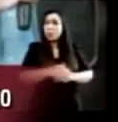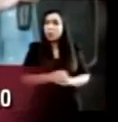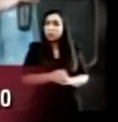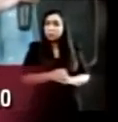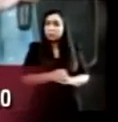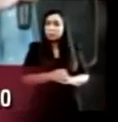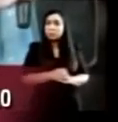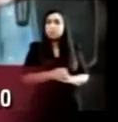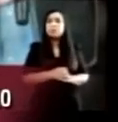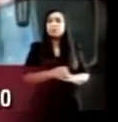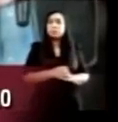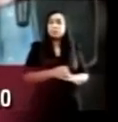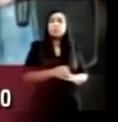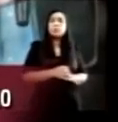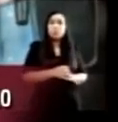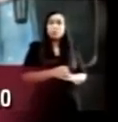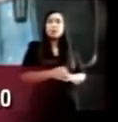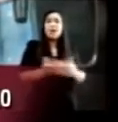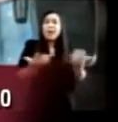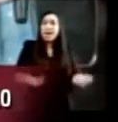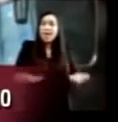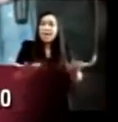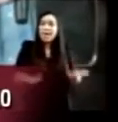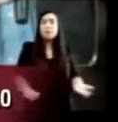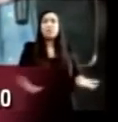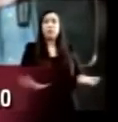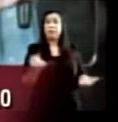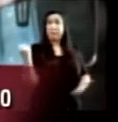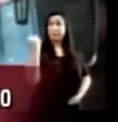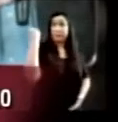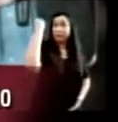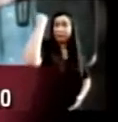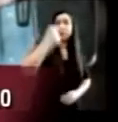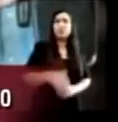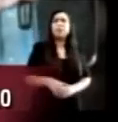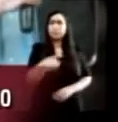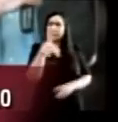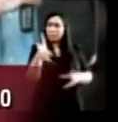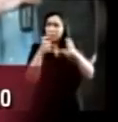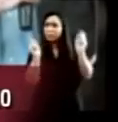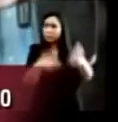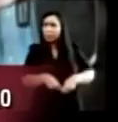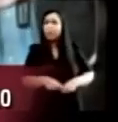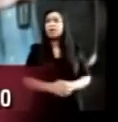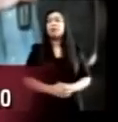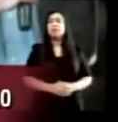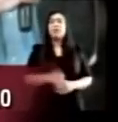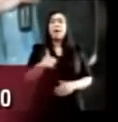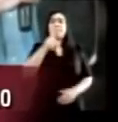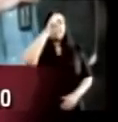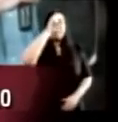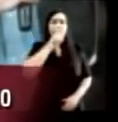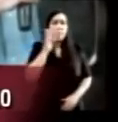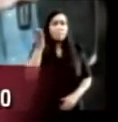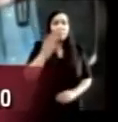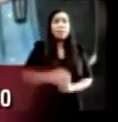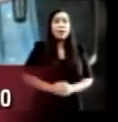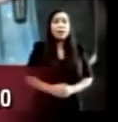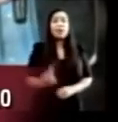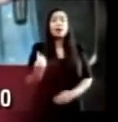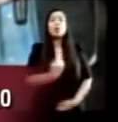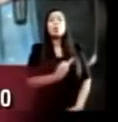de positividade de casos leves e graves. Como vocês podem ver na curva amarela,